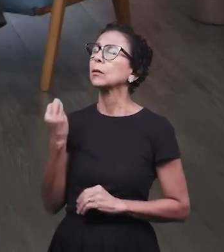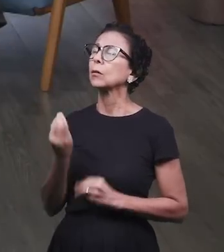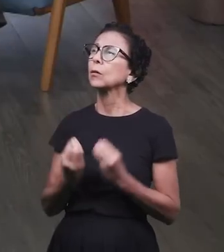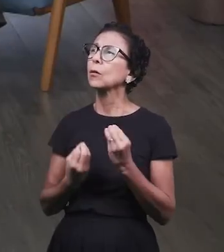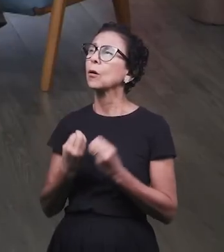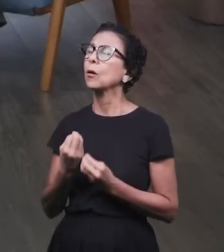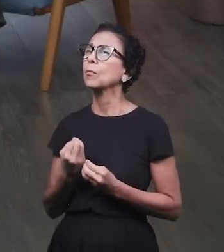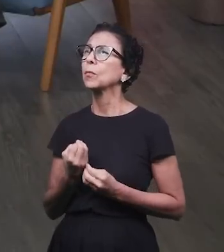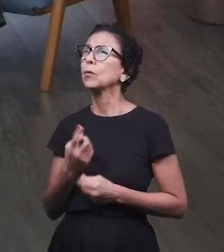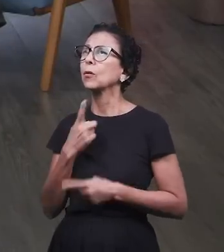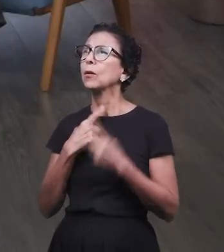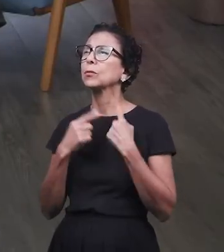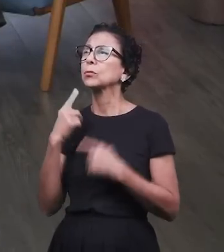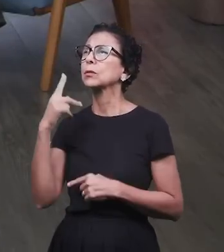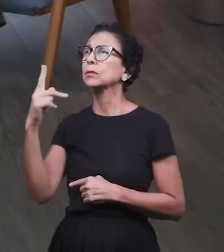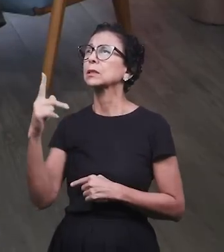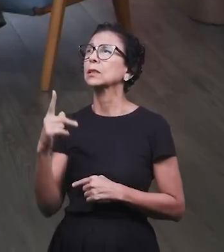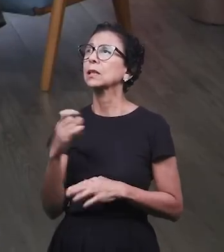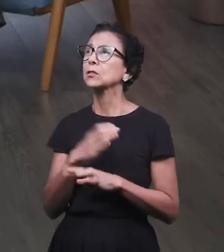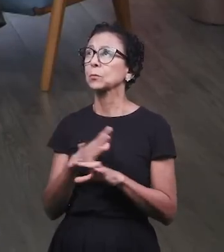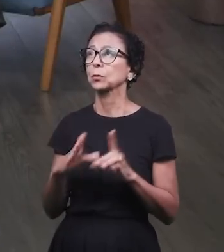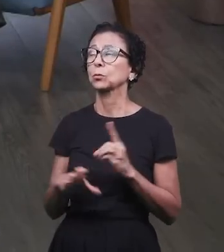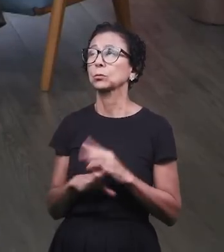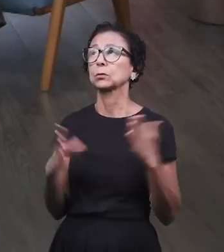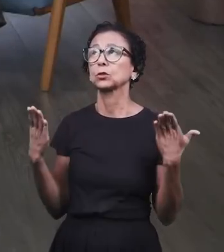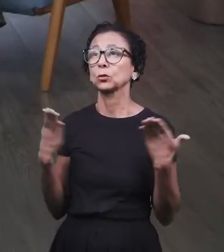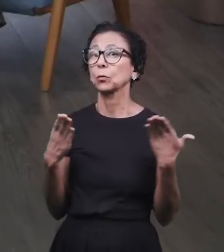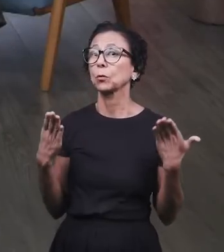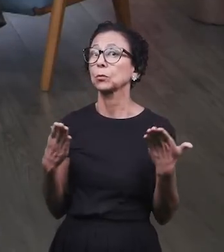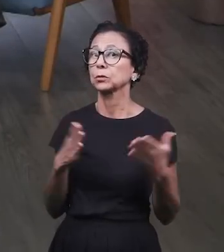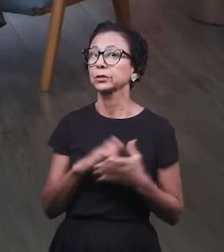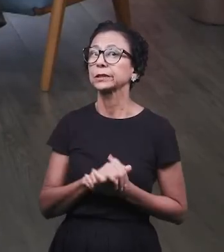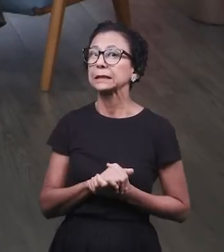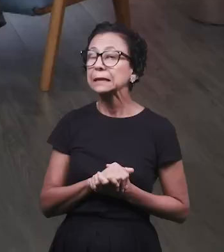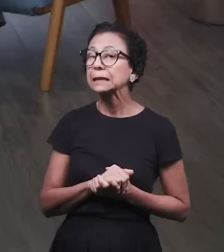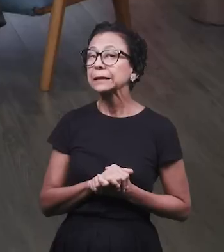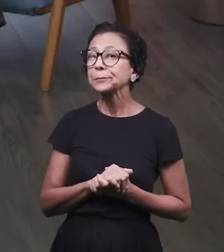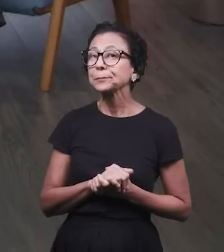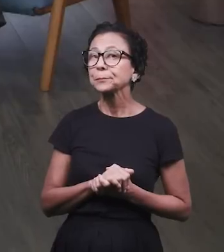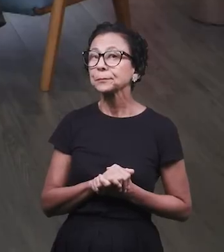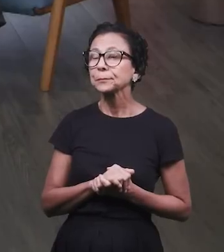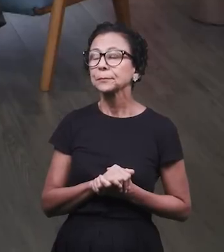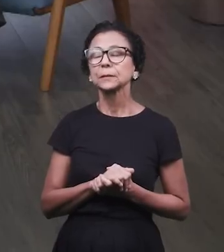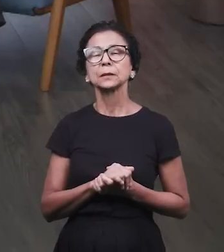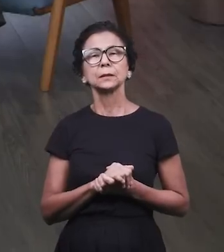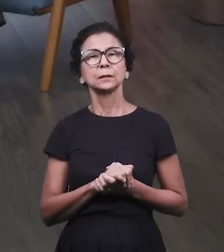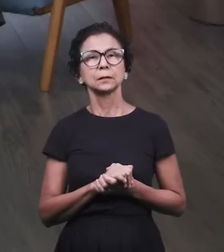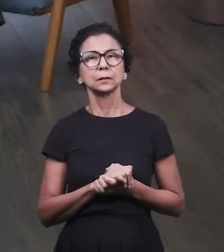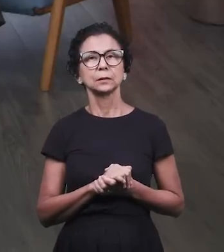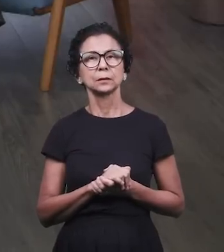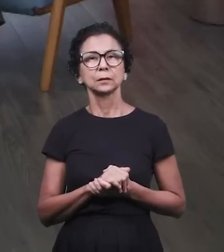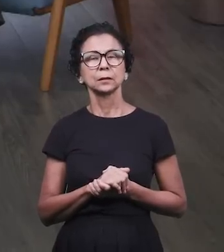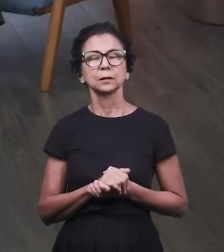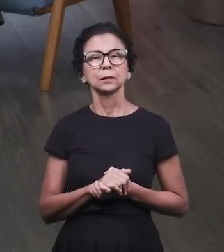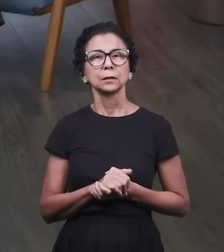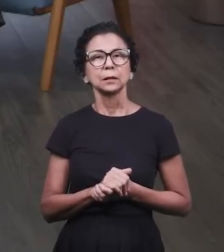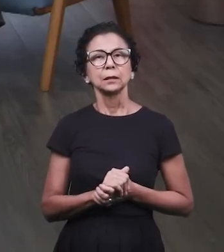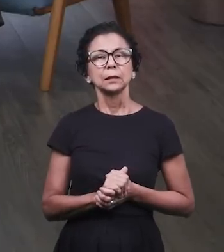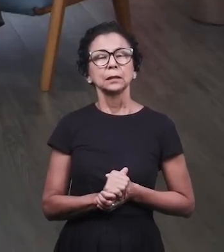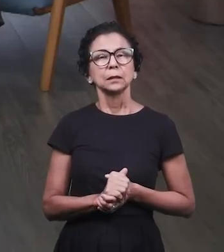ser cultuado? Aí isso nós chamamos de culto profético. É exato. É isso? Para quê? Para que naquele momento,